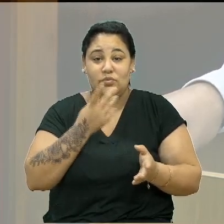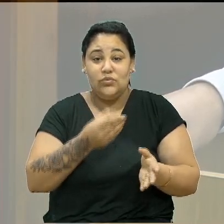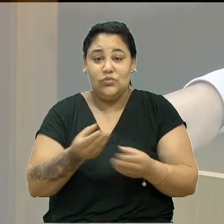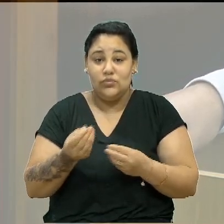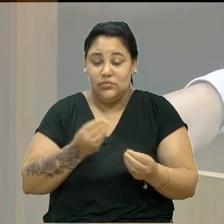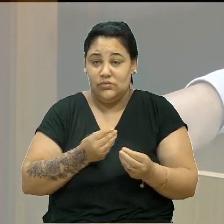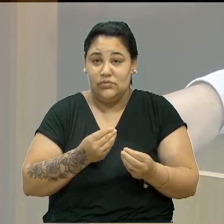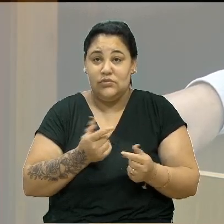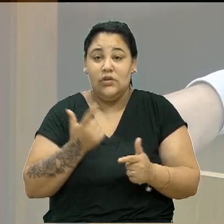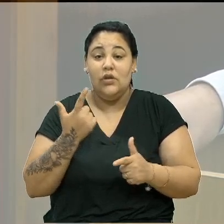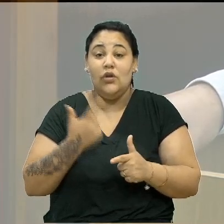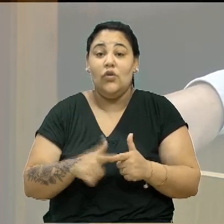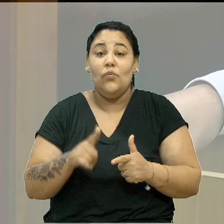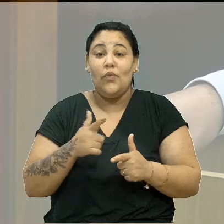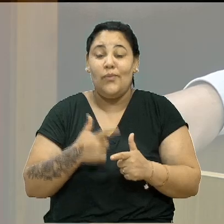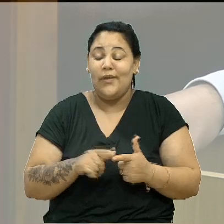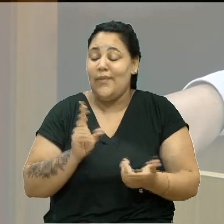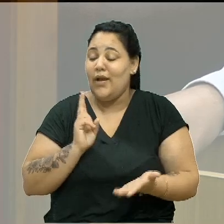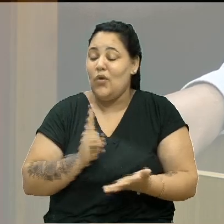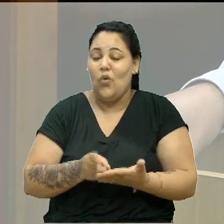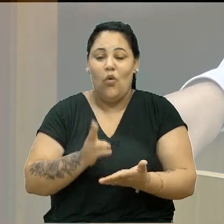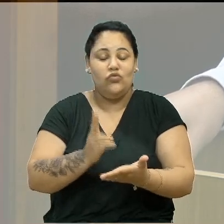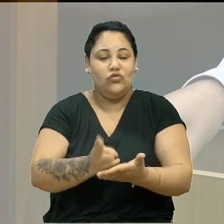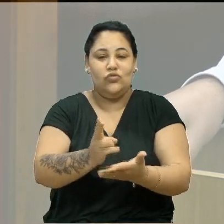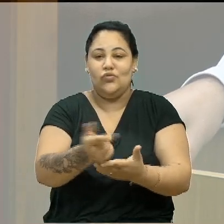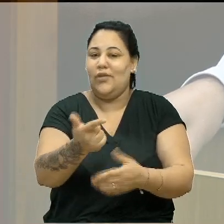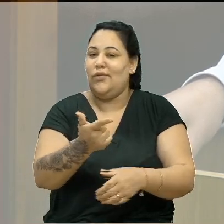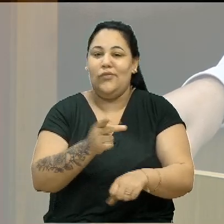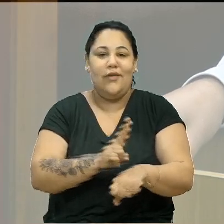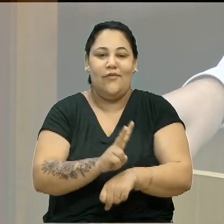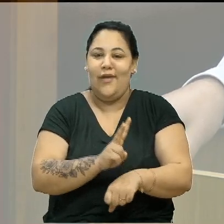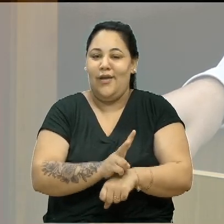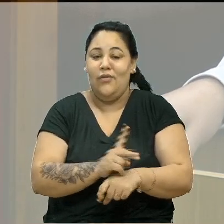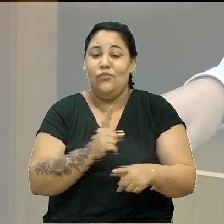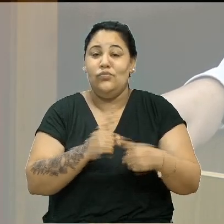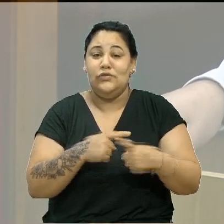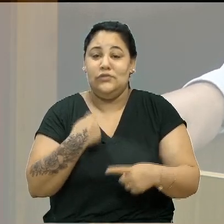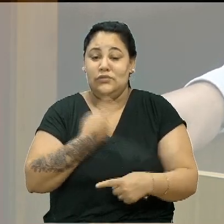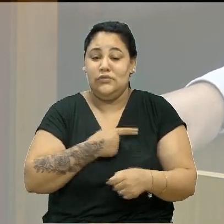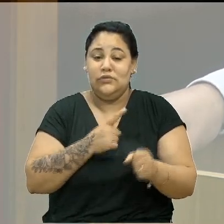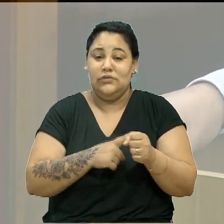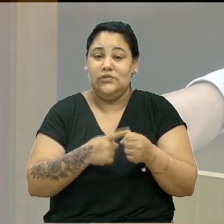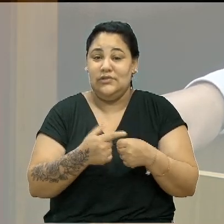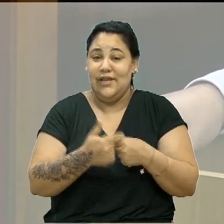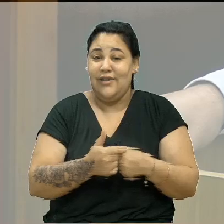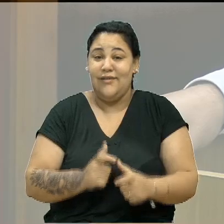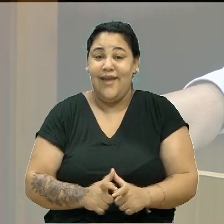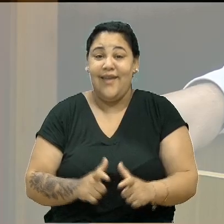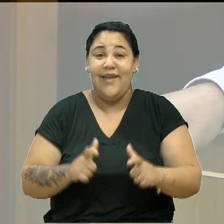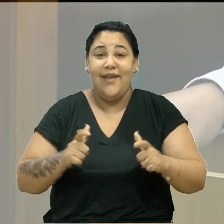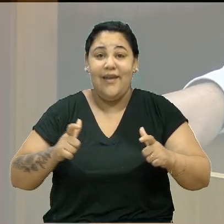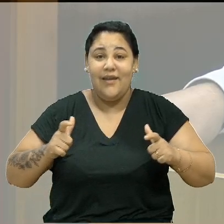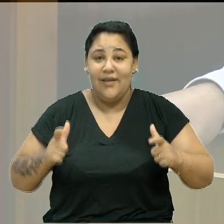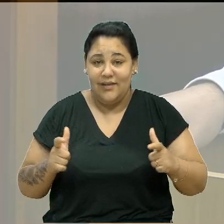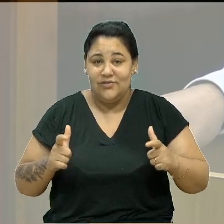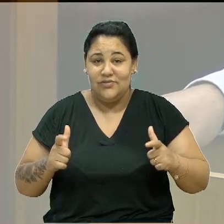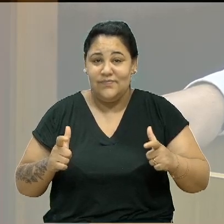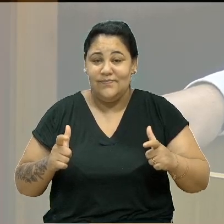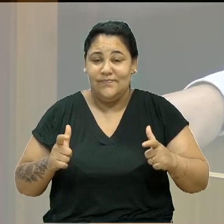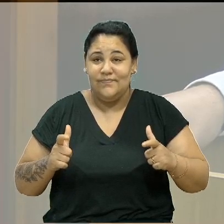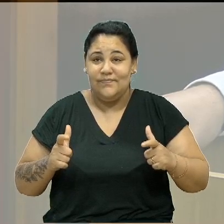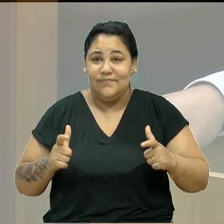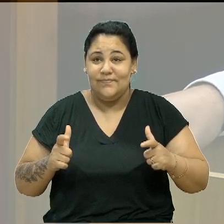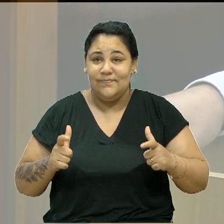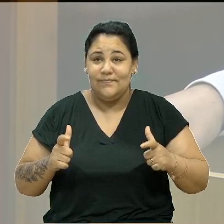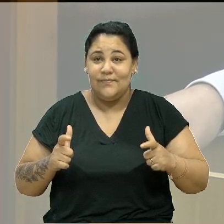E o problema, ele se mantém. Porque a nossa cidade é uma cidade grande, que cresceu